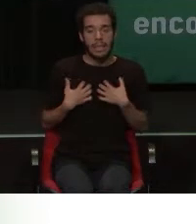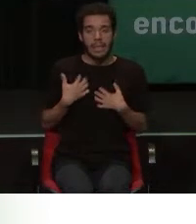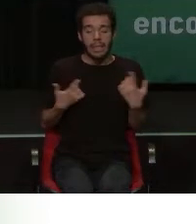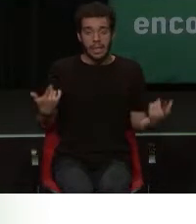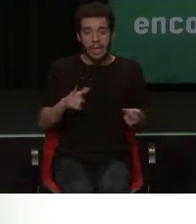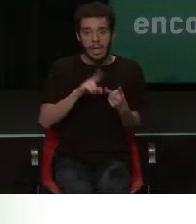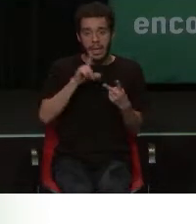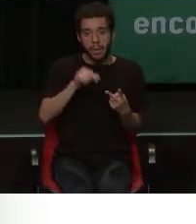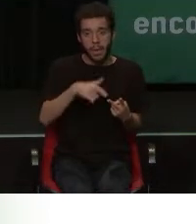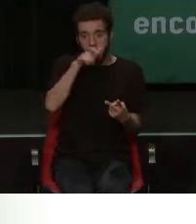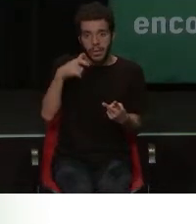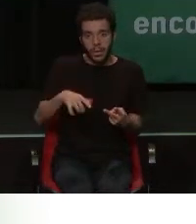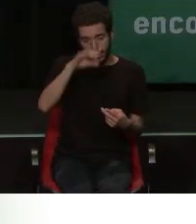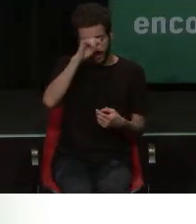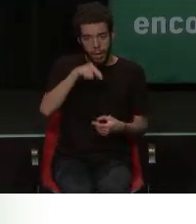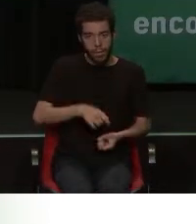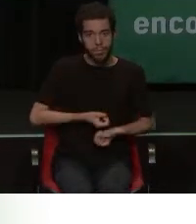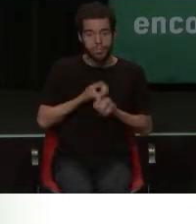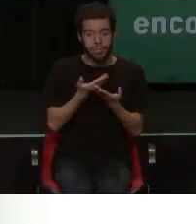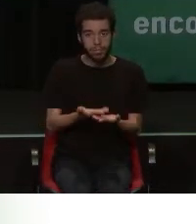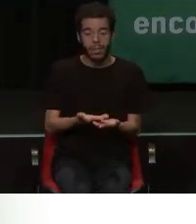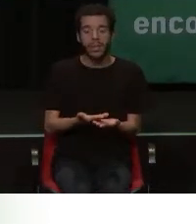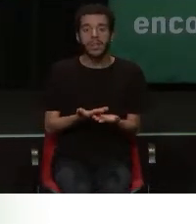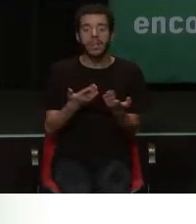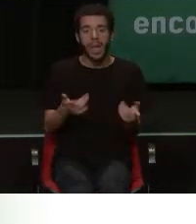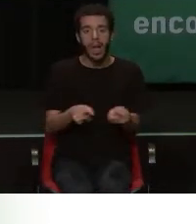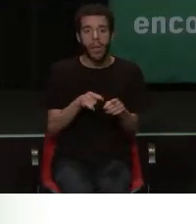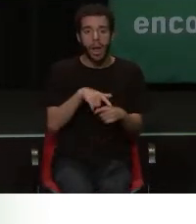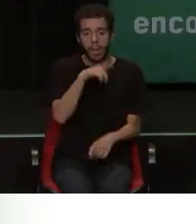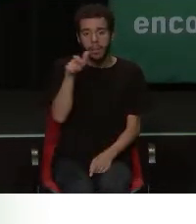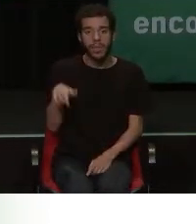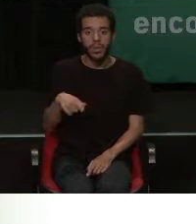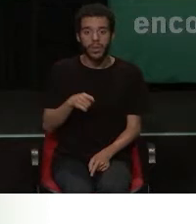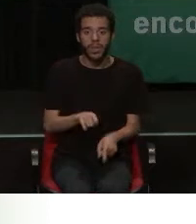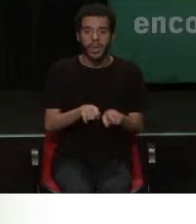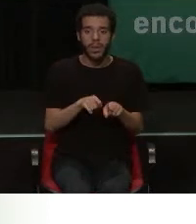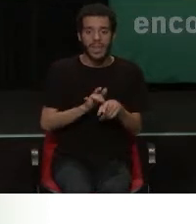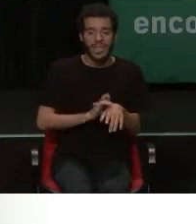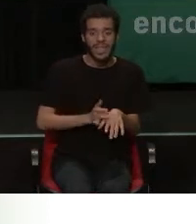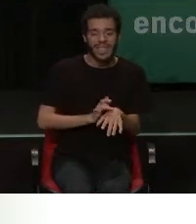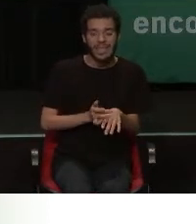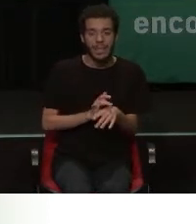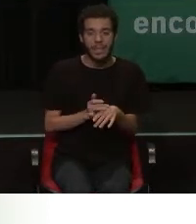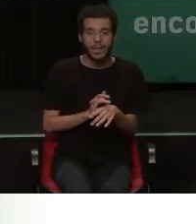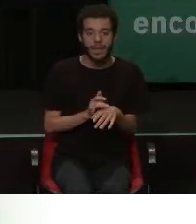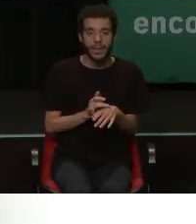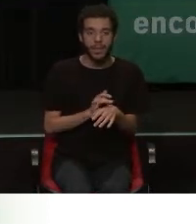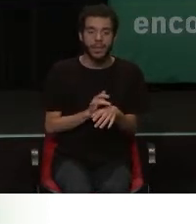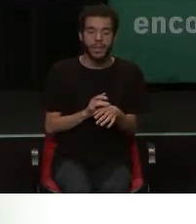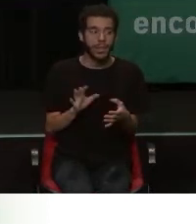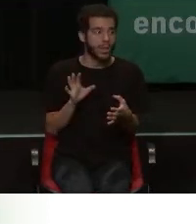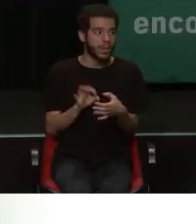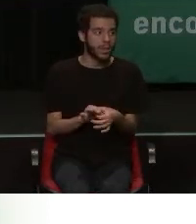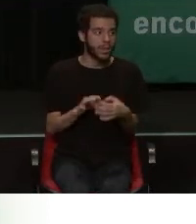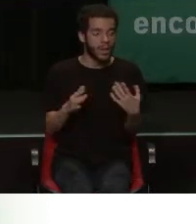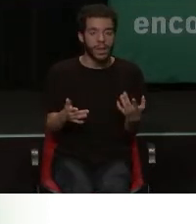mais impulsivas, são pessoas que são mais sensíveis às condições do contexto,